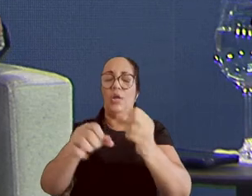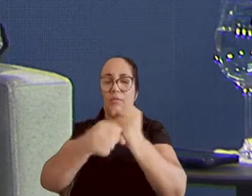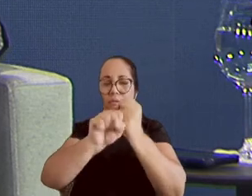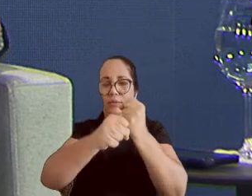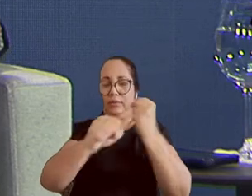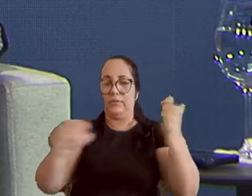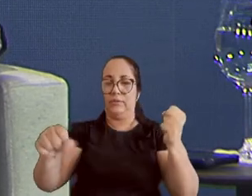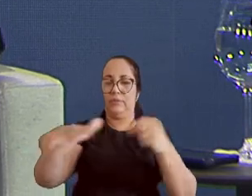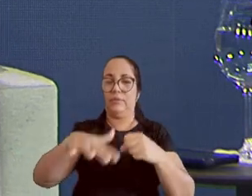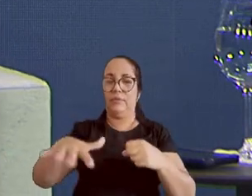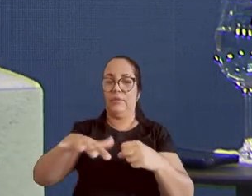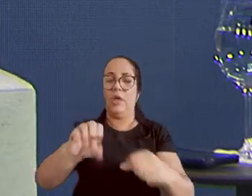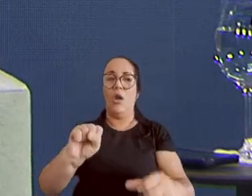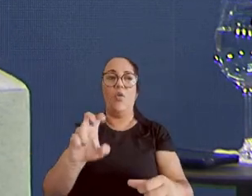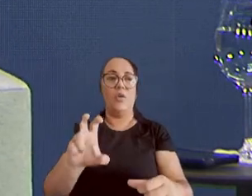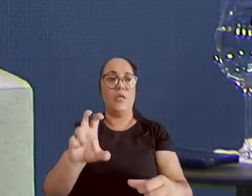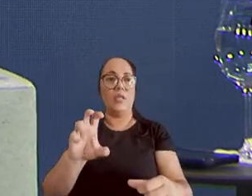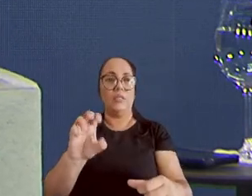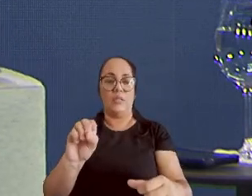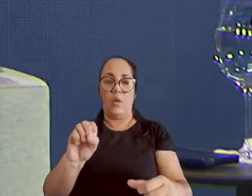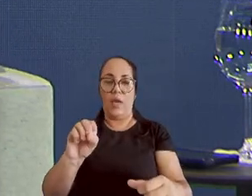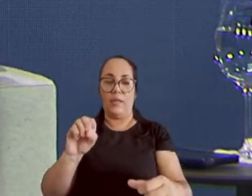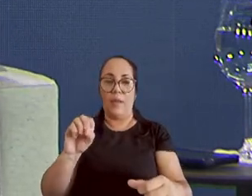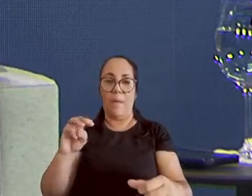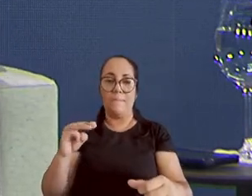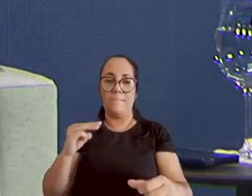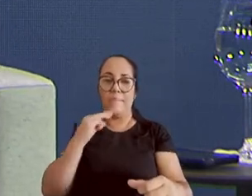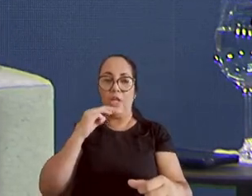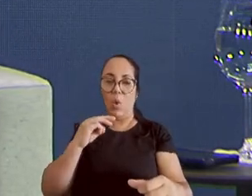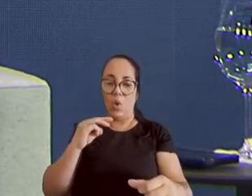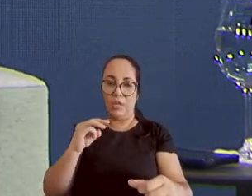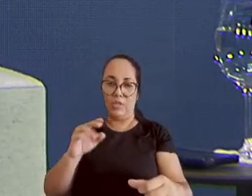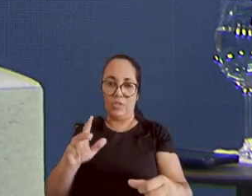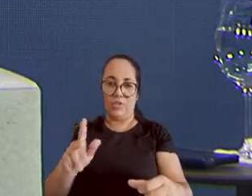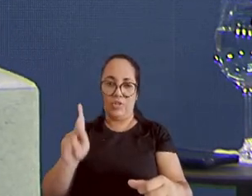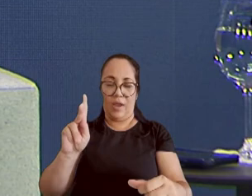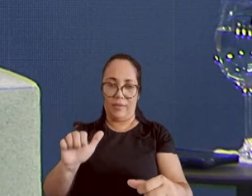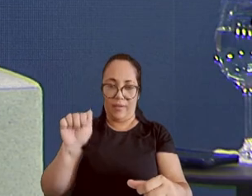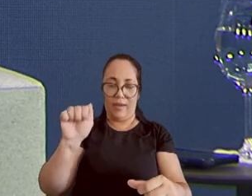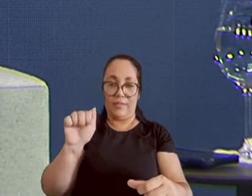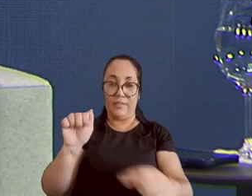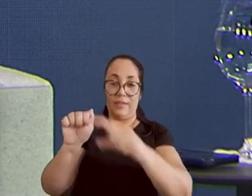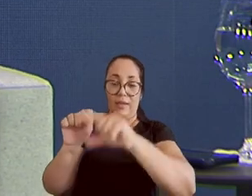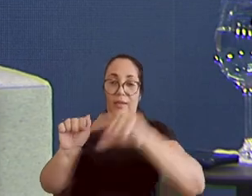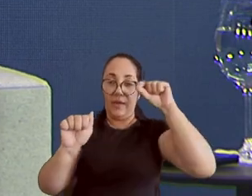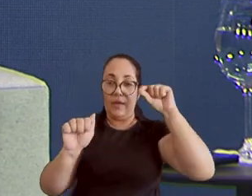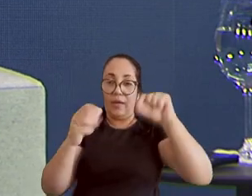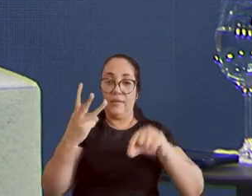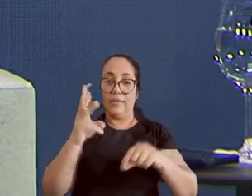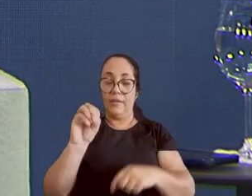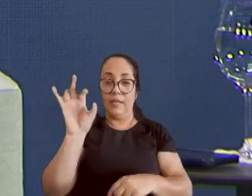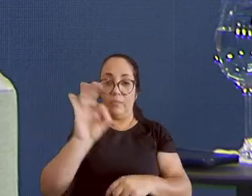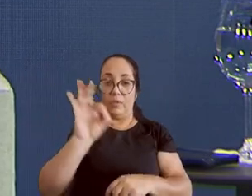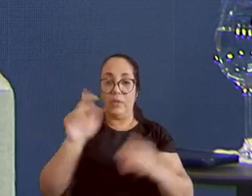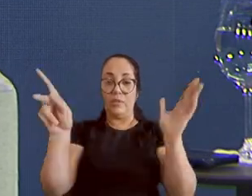850 milhões de hectares dos quais 30% estão sendo utilizados para agropecuária